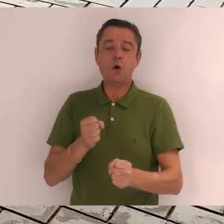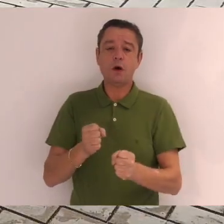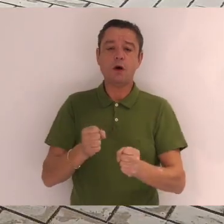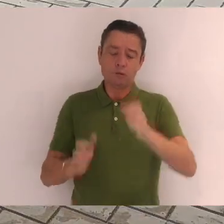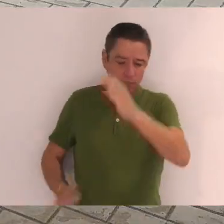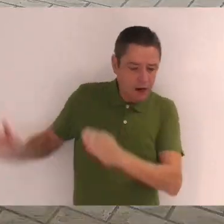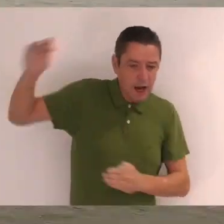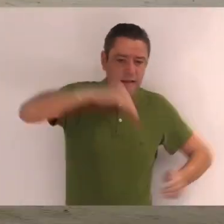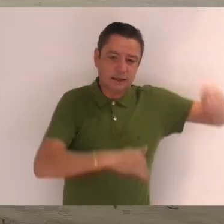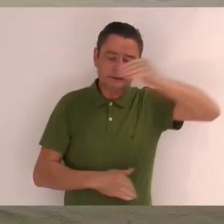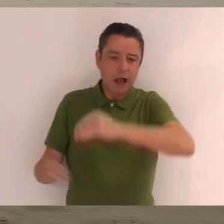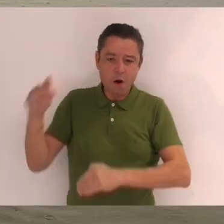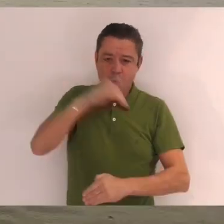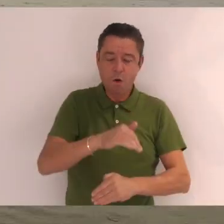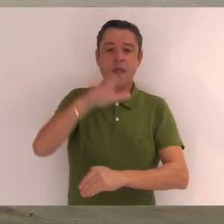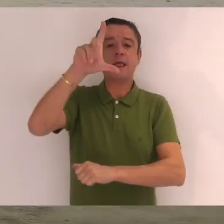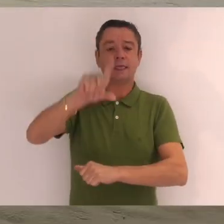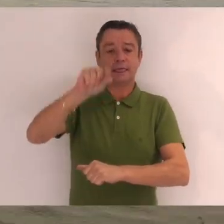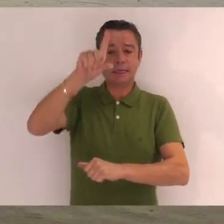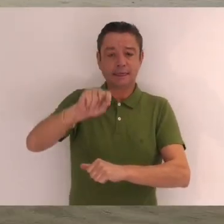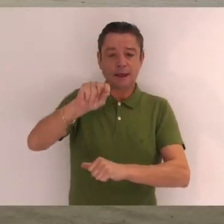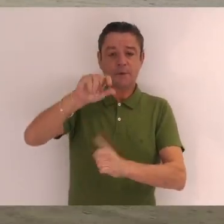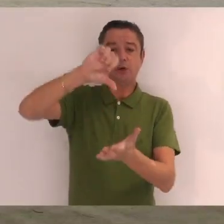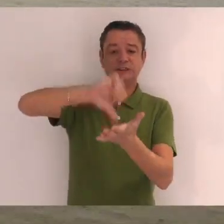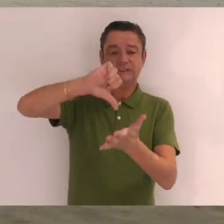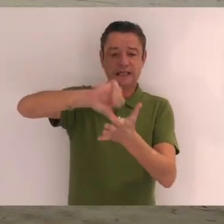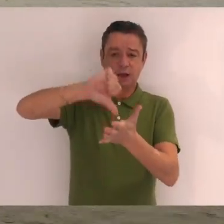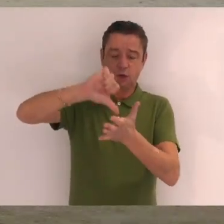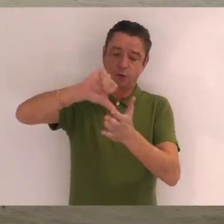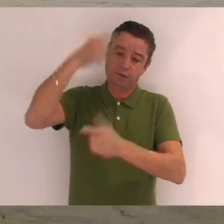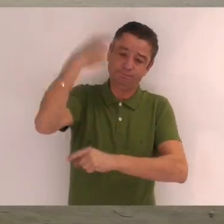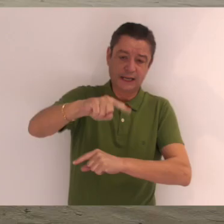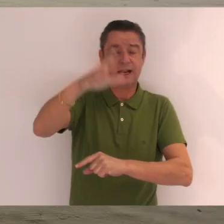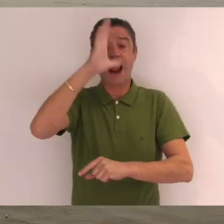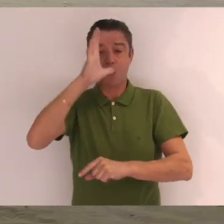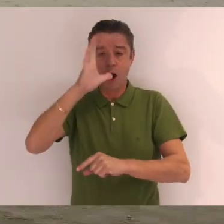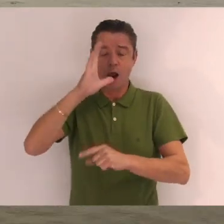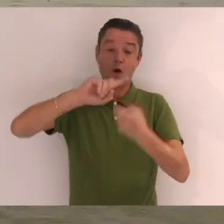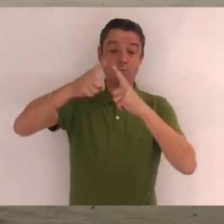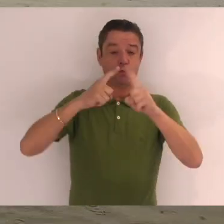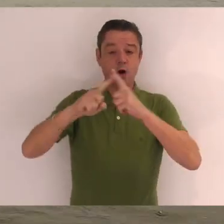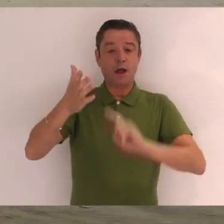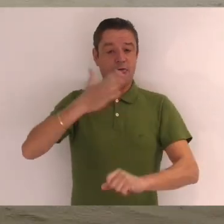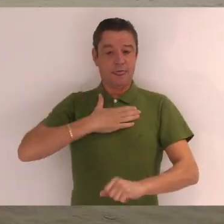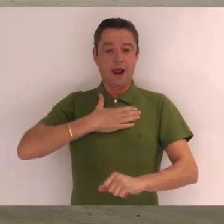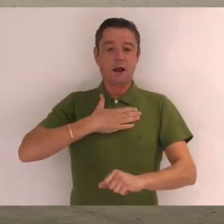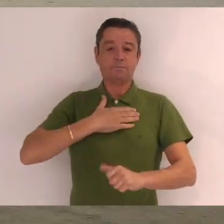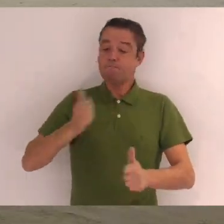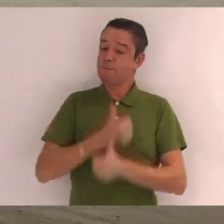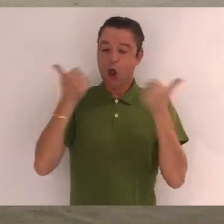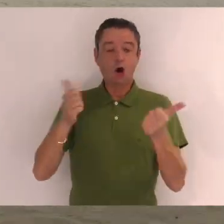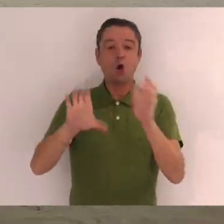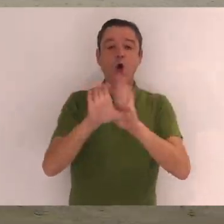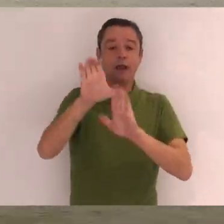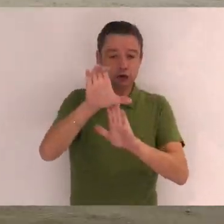natação e também tem o centro hípico Monte Mor eu me proporciona as